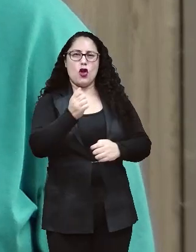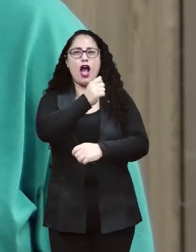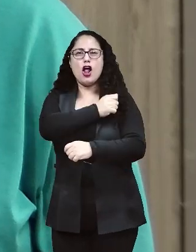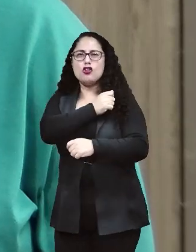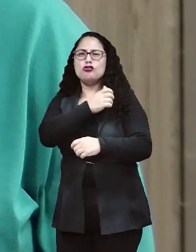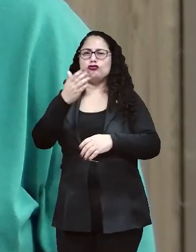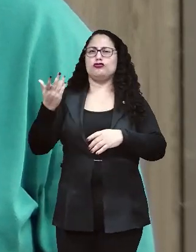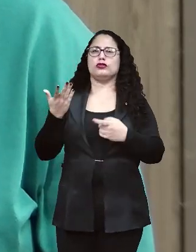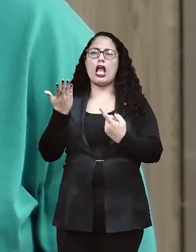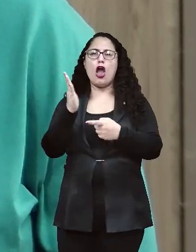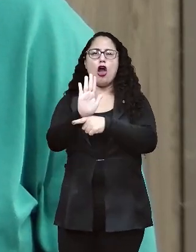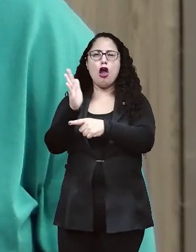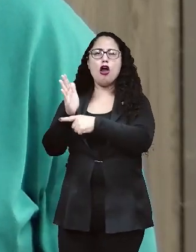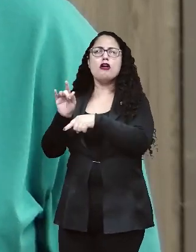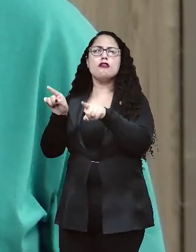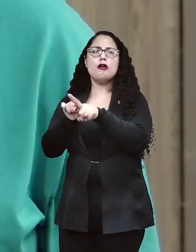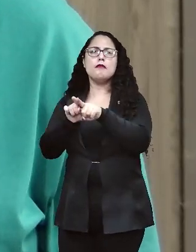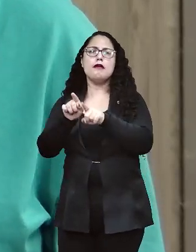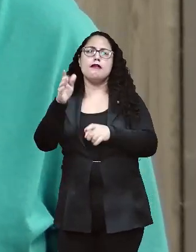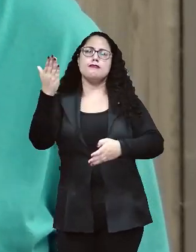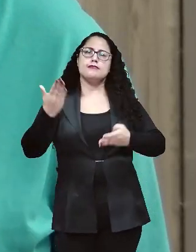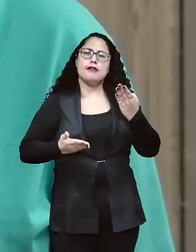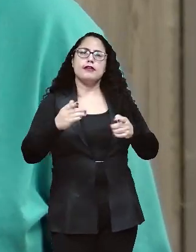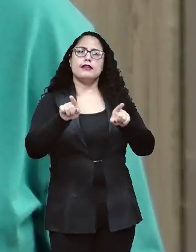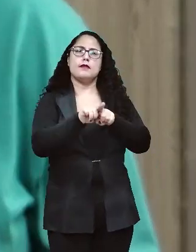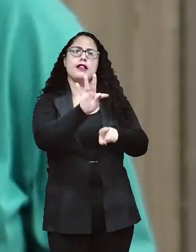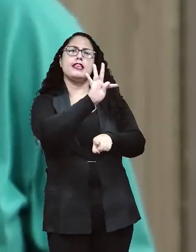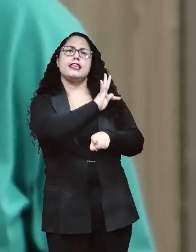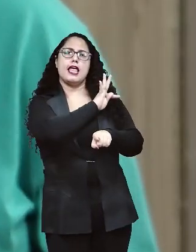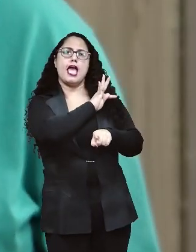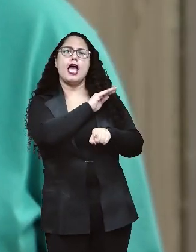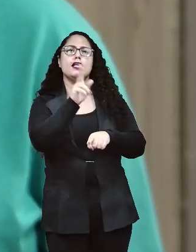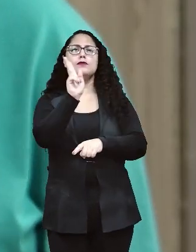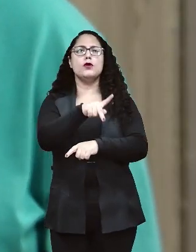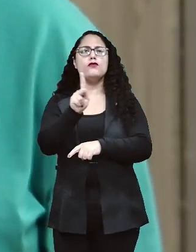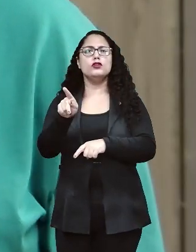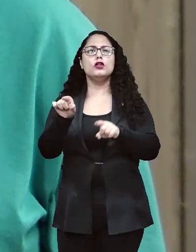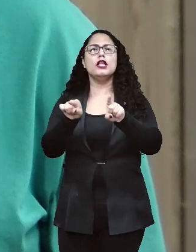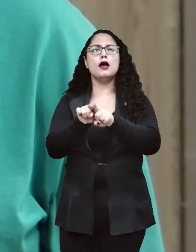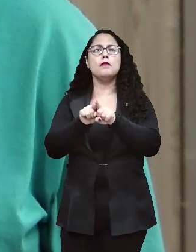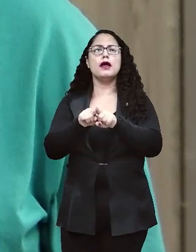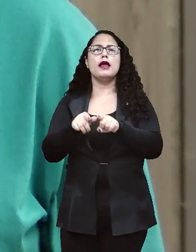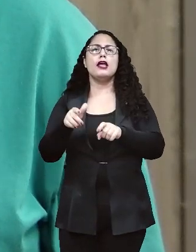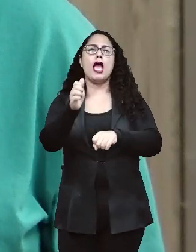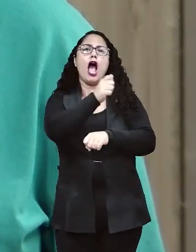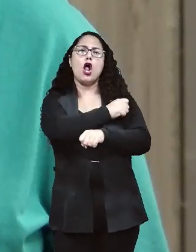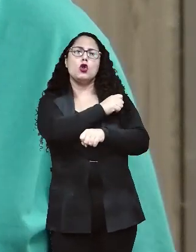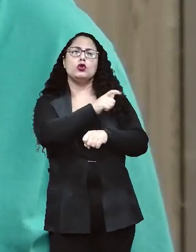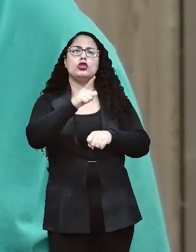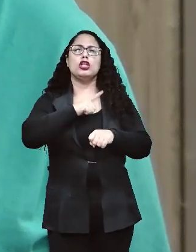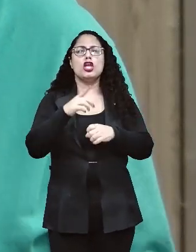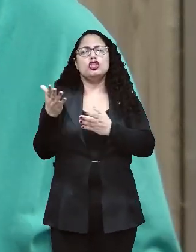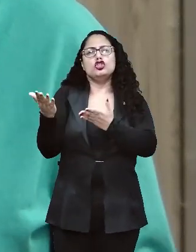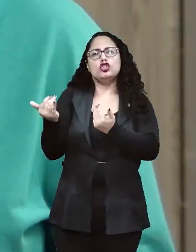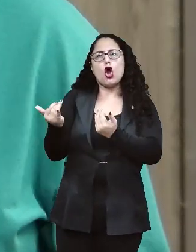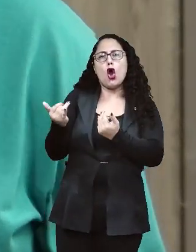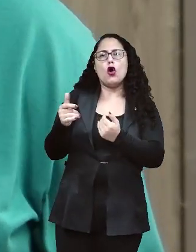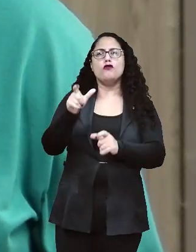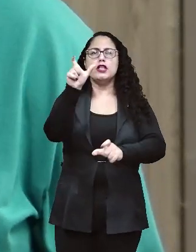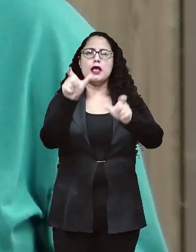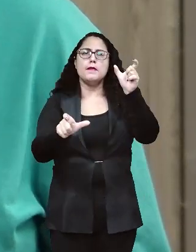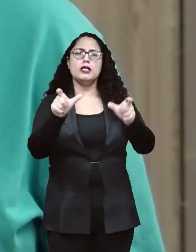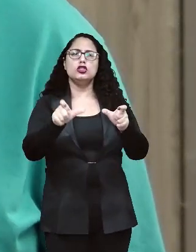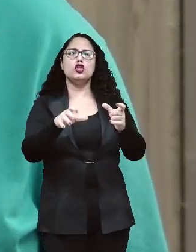estudantes, colaboradores, entre os servidores temos técnicos e docentes, entre os estudantes temos jovens, temos